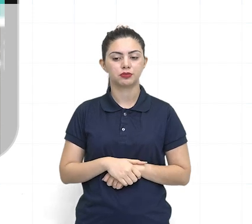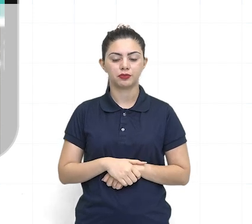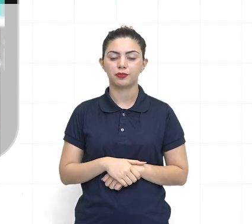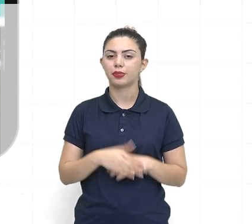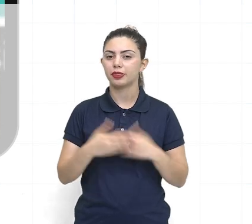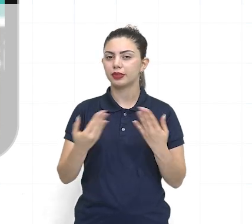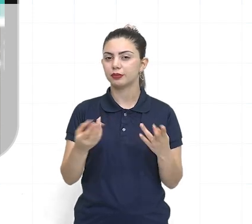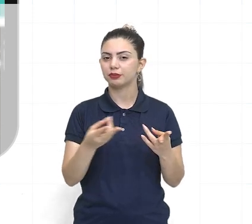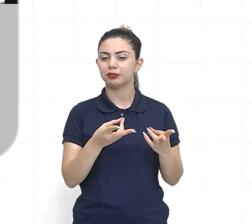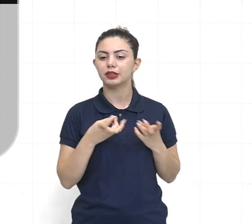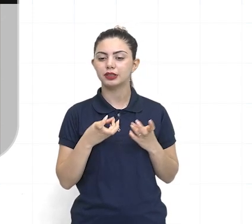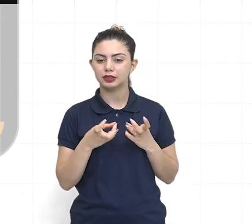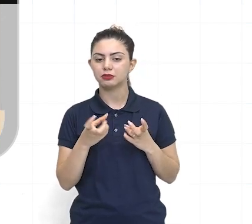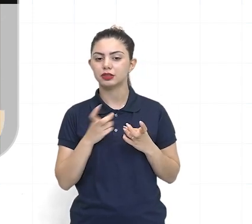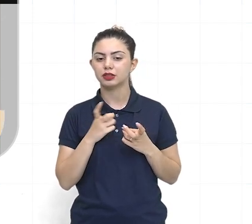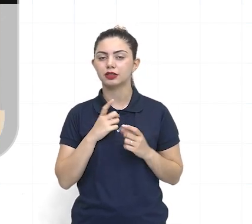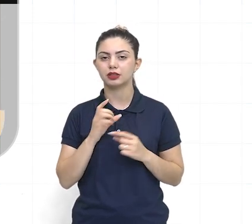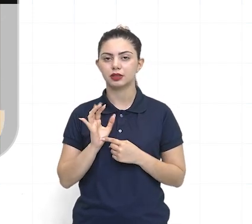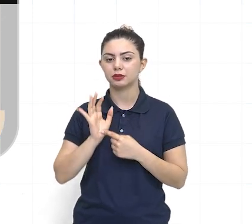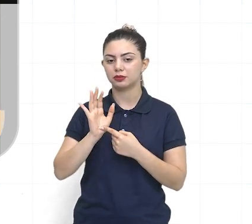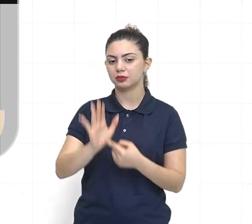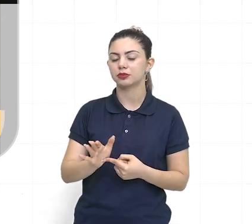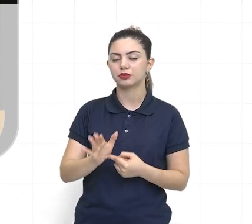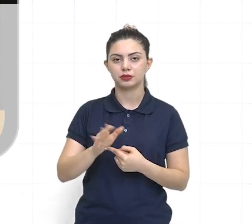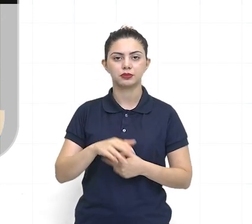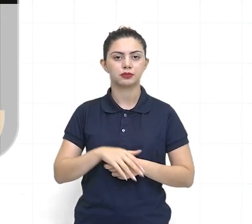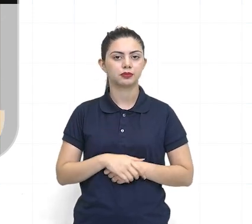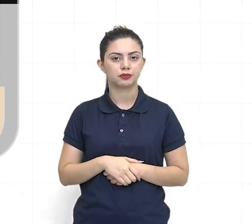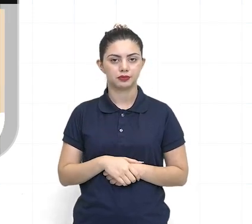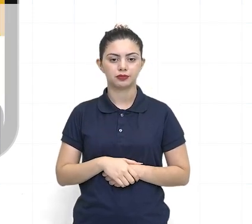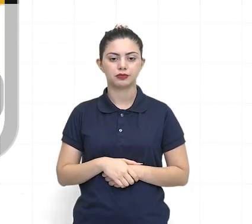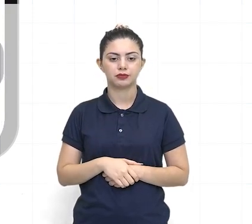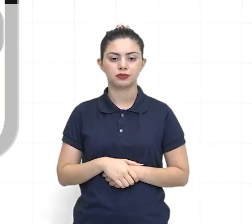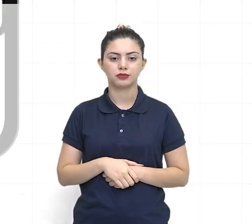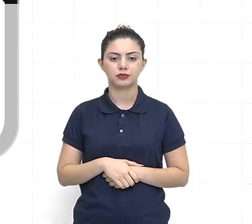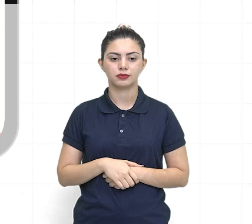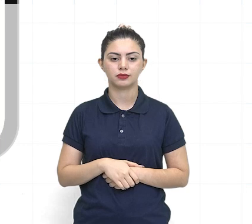que está se mostrando aqui? Então, veja